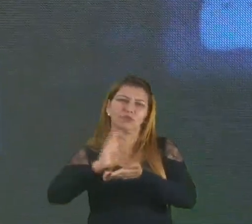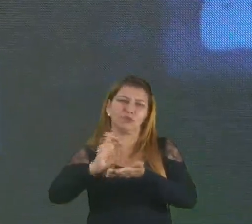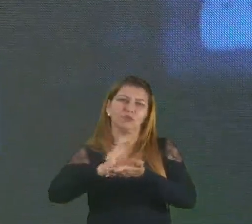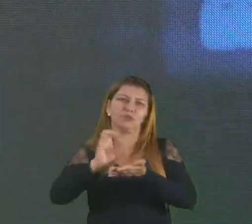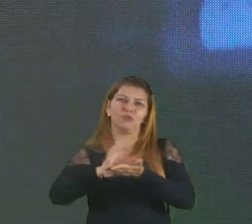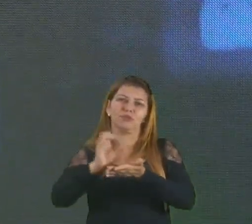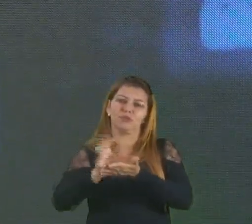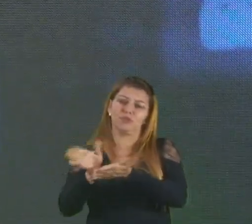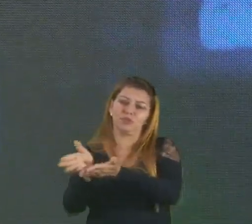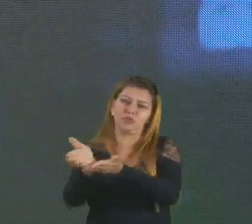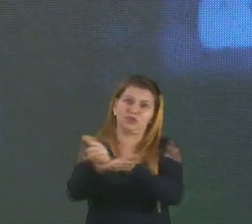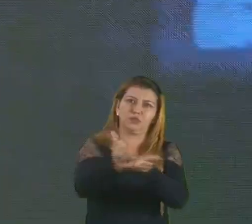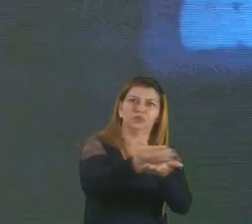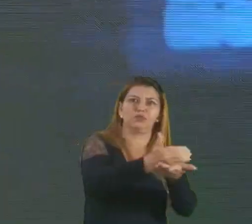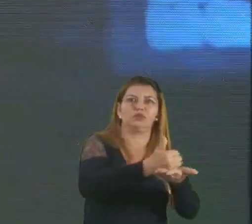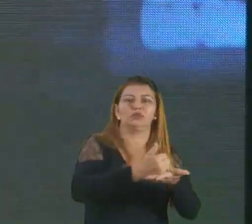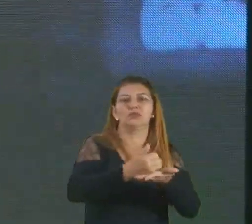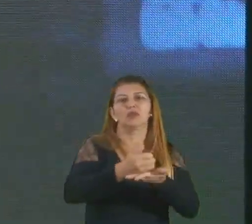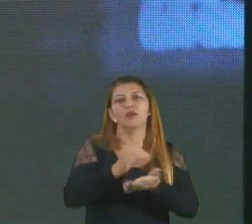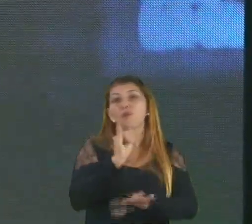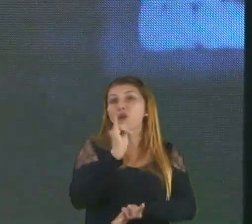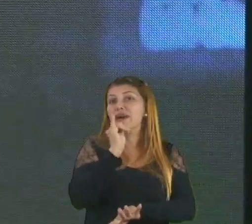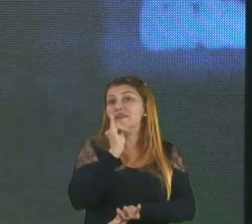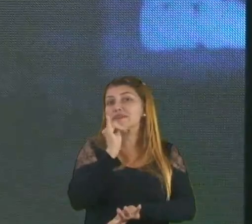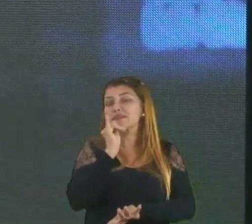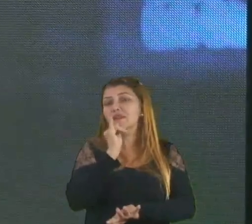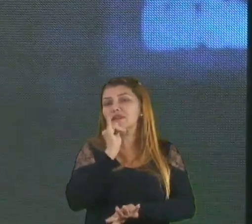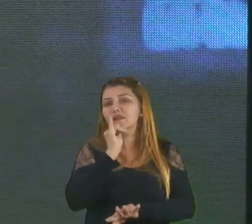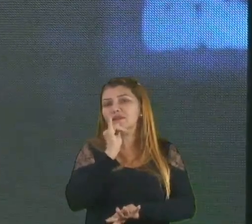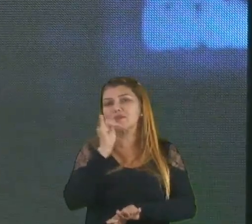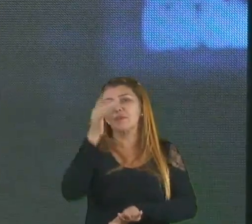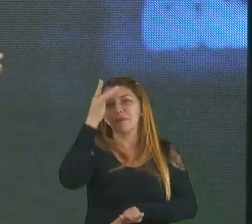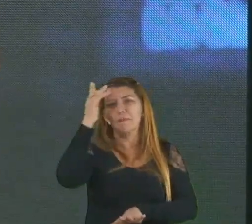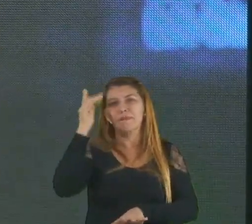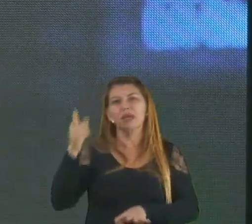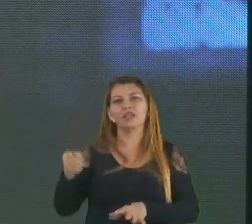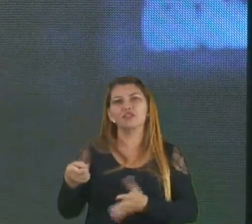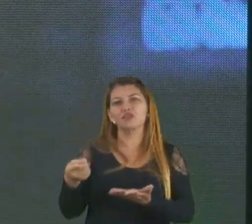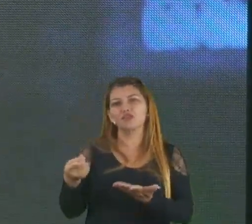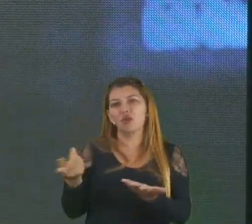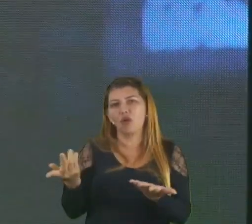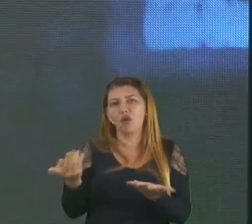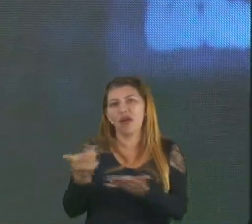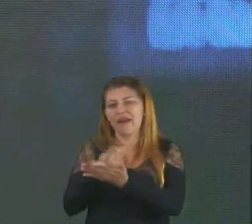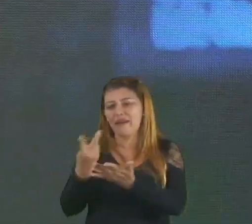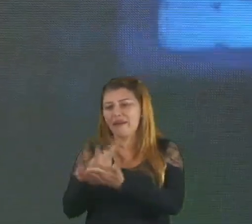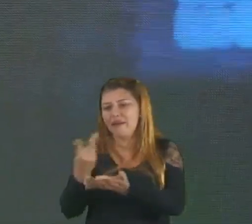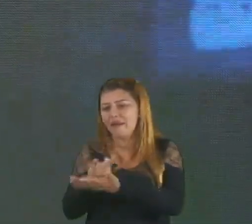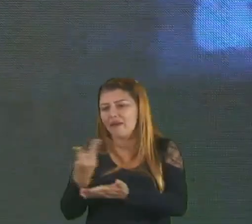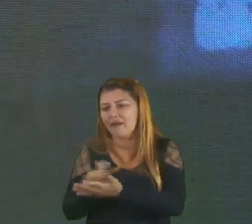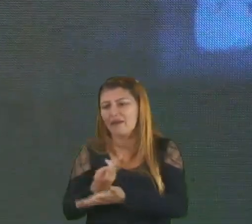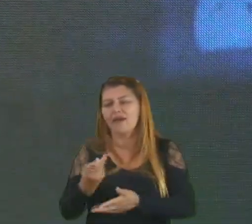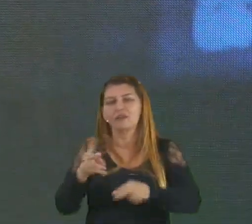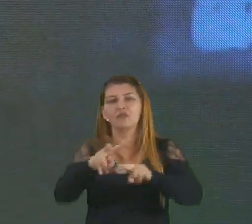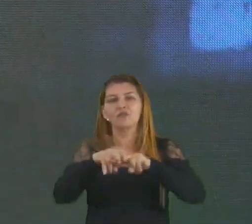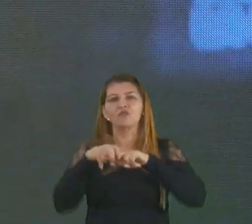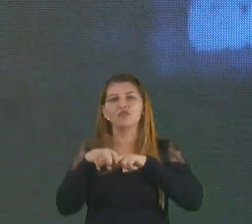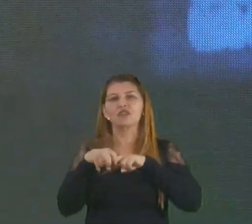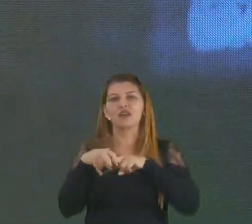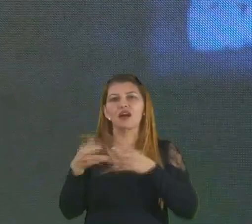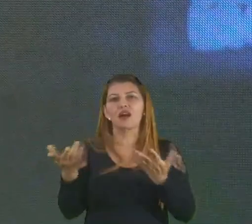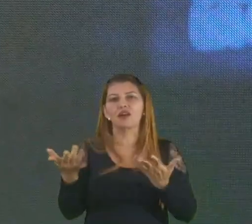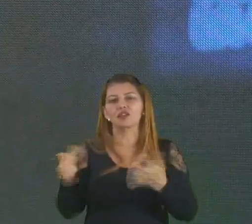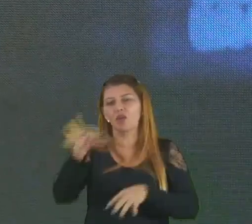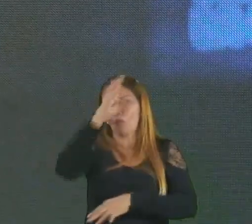dando um exemplo aqui, só um exemplo de coisas que as pessoas estão engolindo hoje por causa da ingenuidade